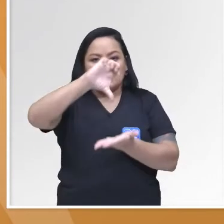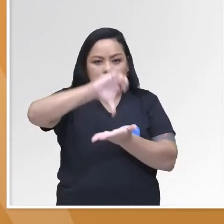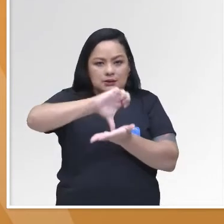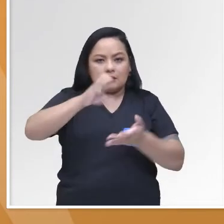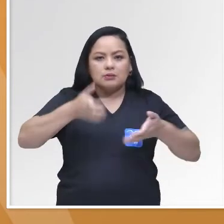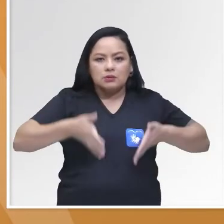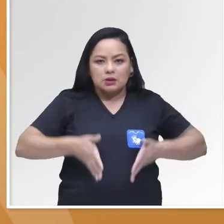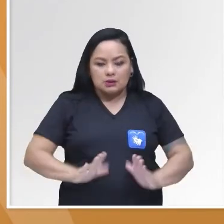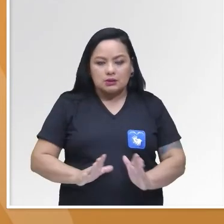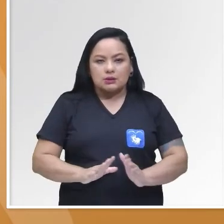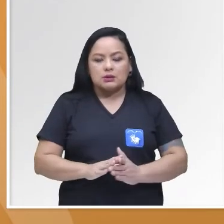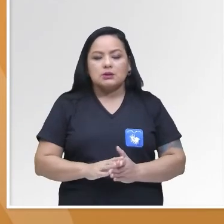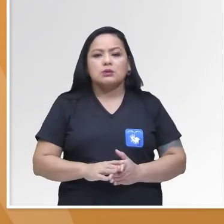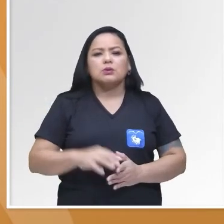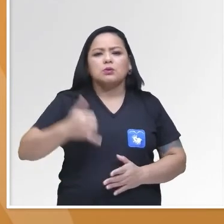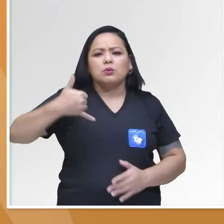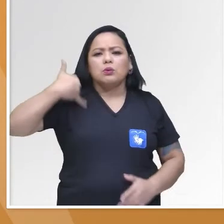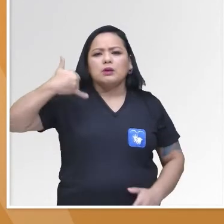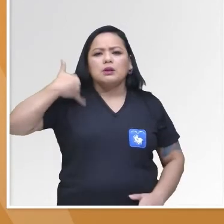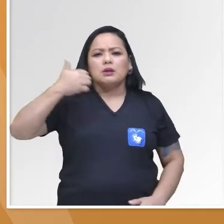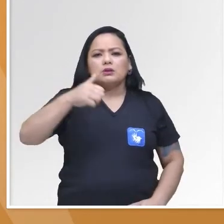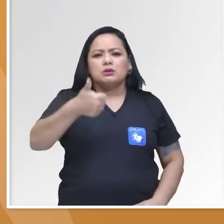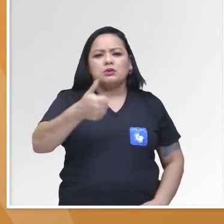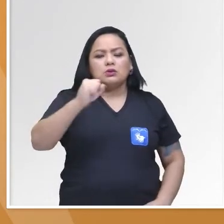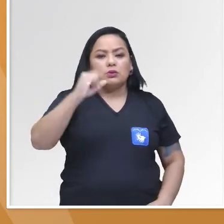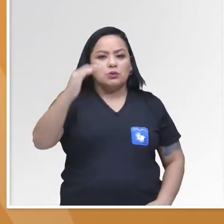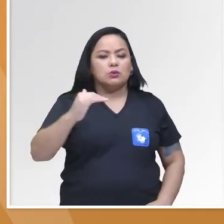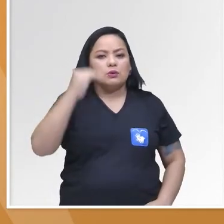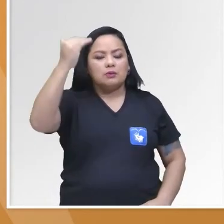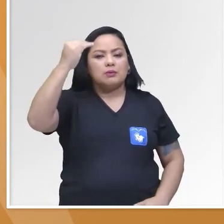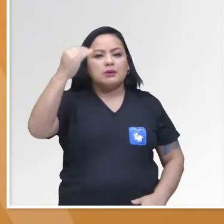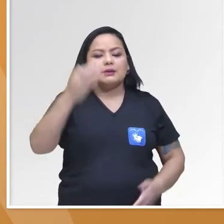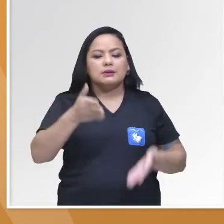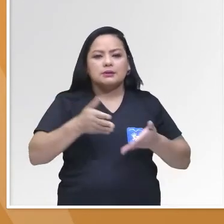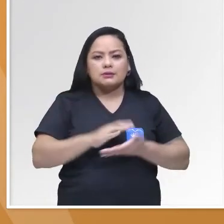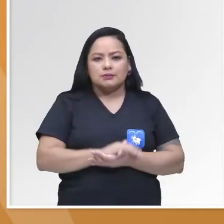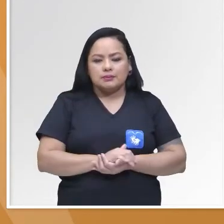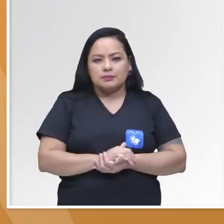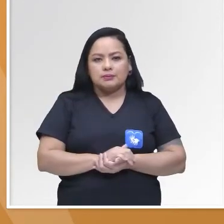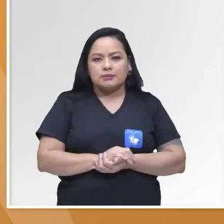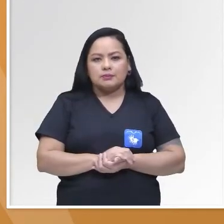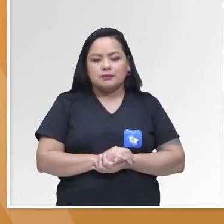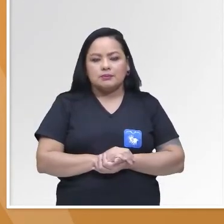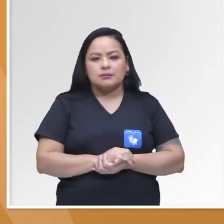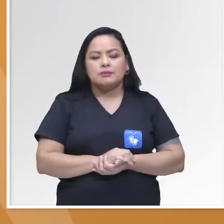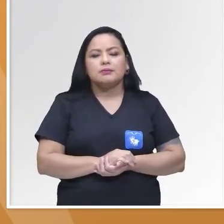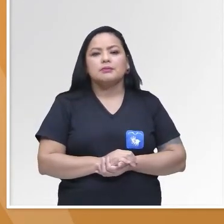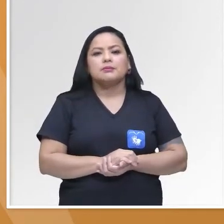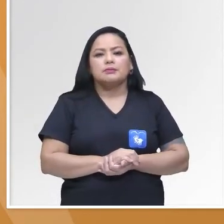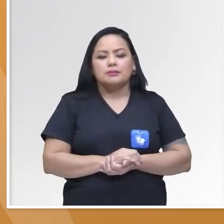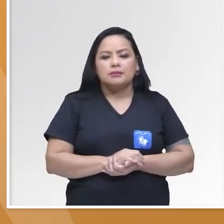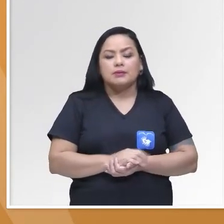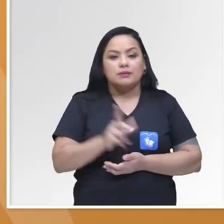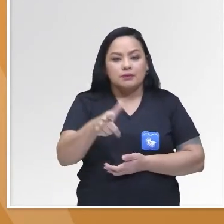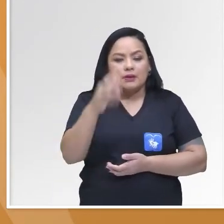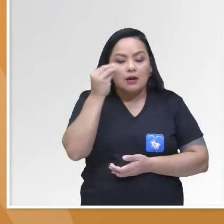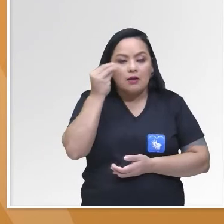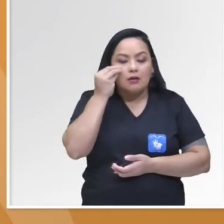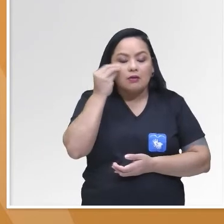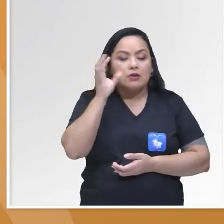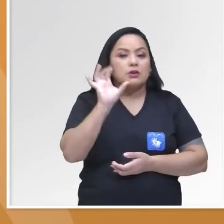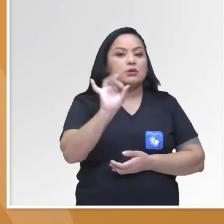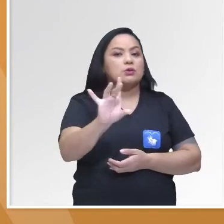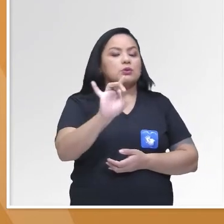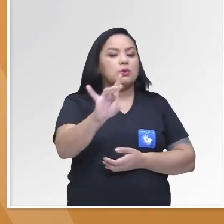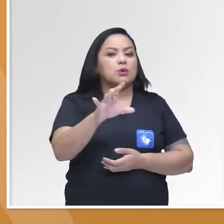ateniense, maiores de 18 anos e nascidos na cidade, vejam bem, somente